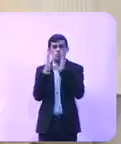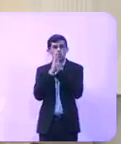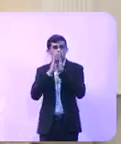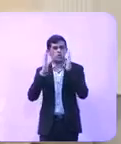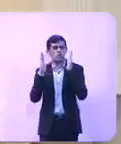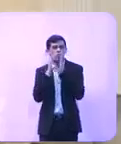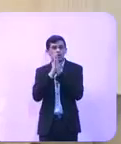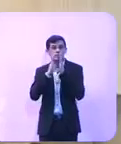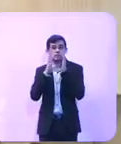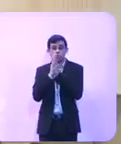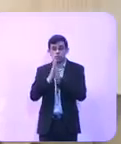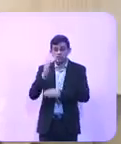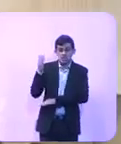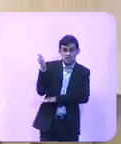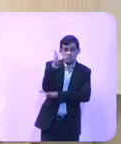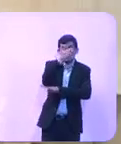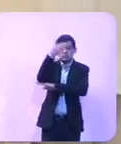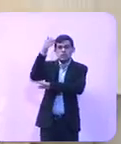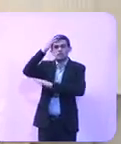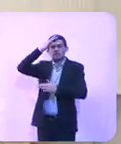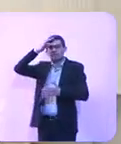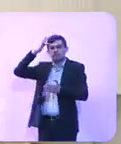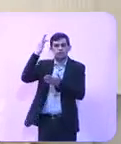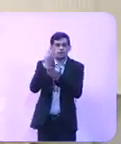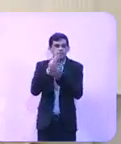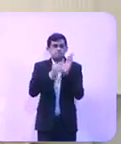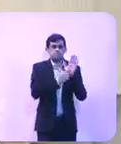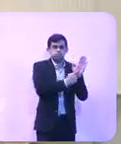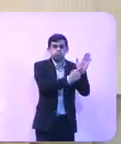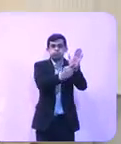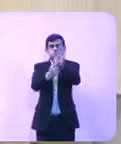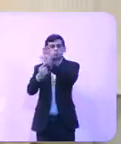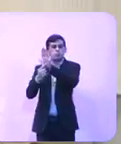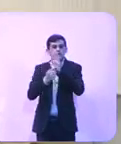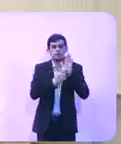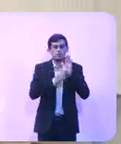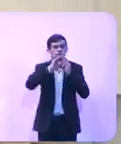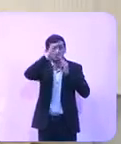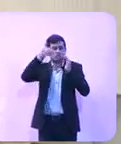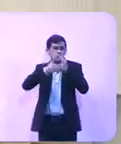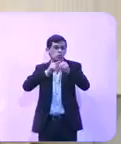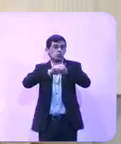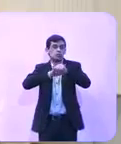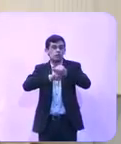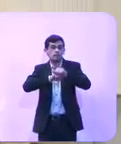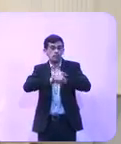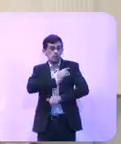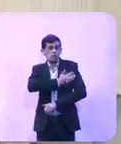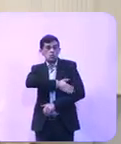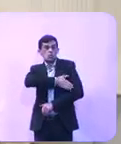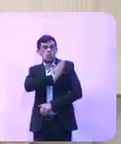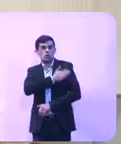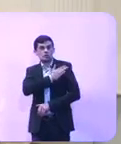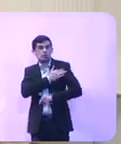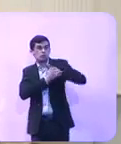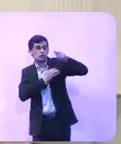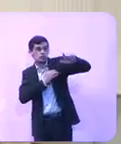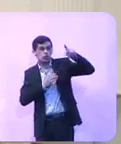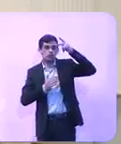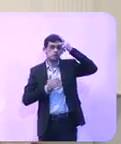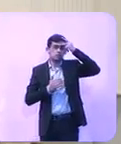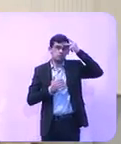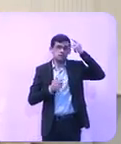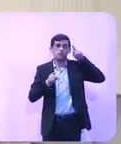oração, onde as bandeiras da fé estão sendo levantadas e flamuladas, o coração daquelas pessoas também